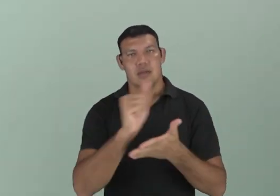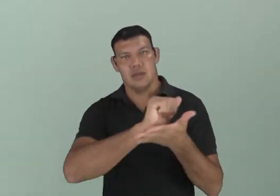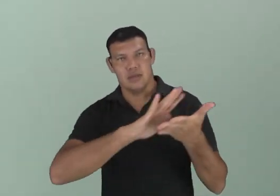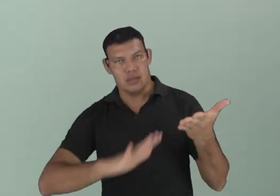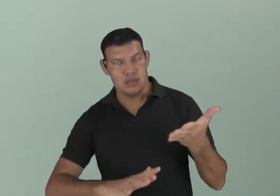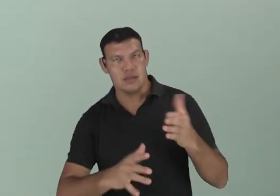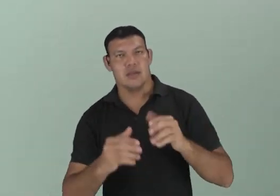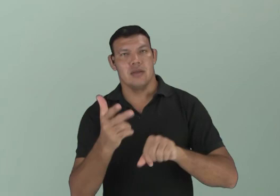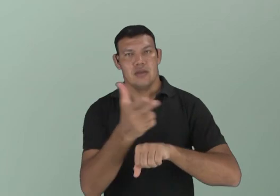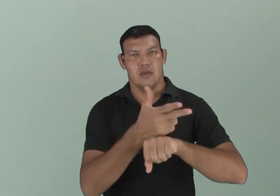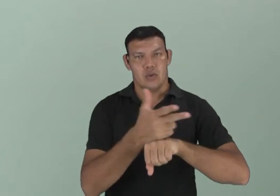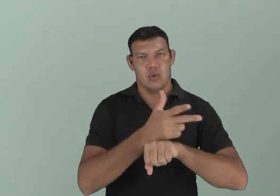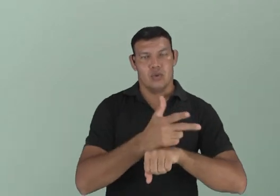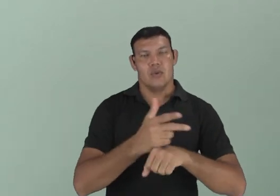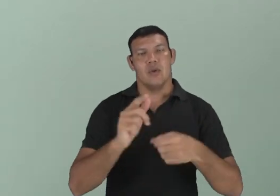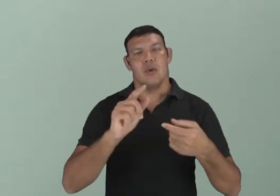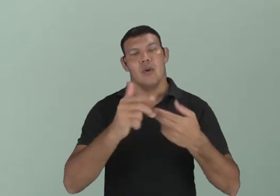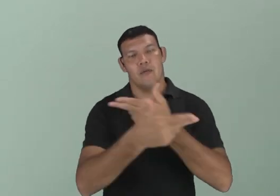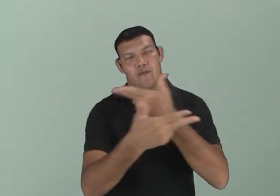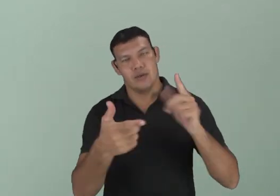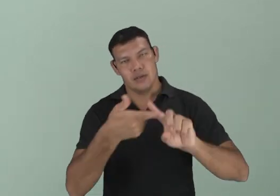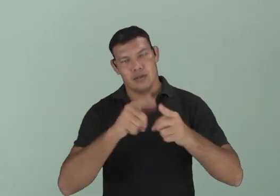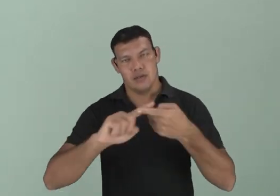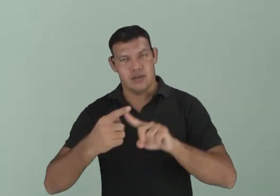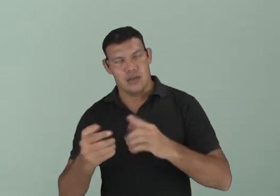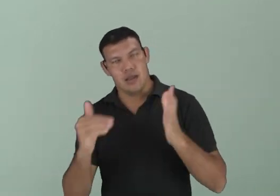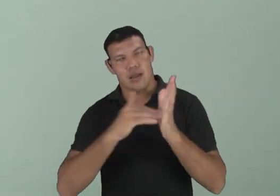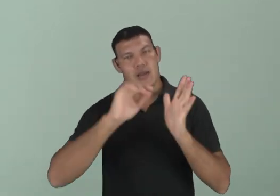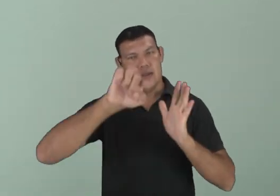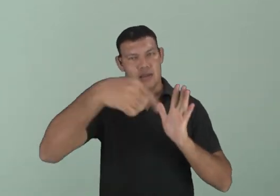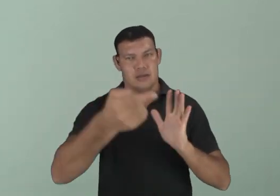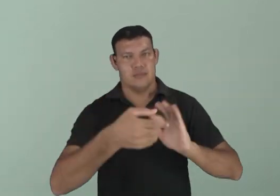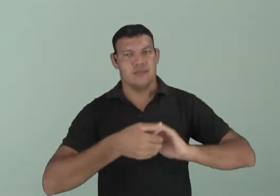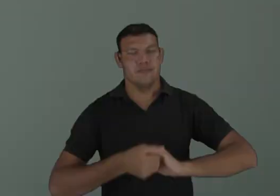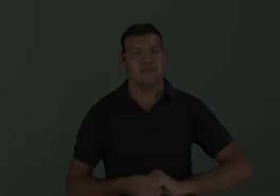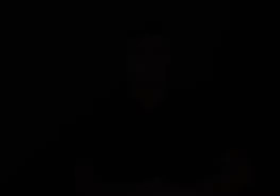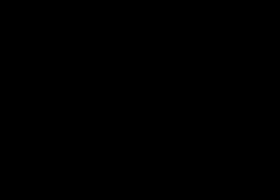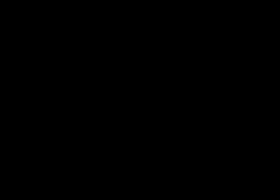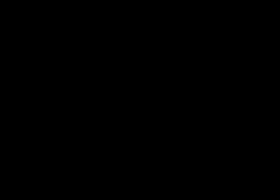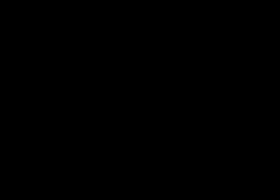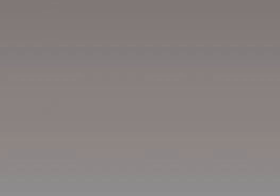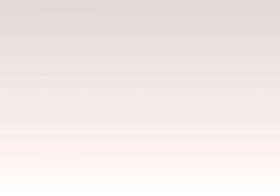vídeos e outros materiais. Eu te espero aqui na próxima aula. Até mais!